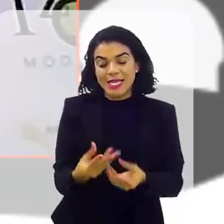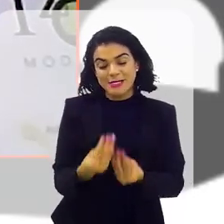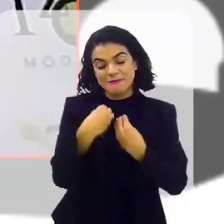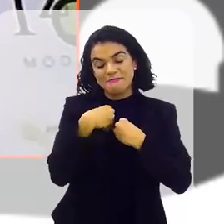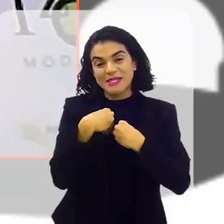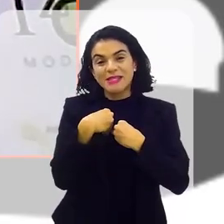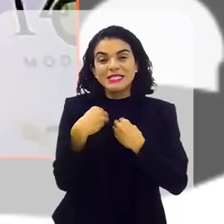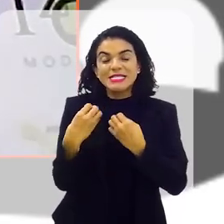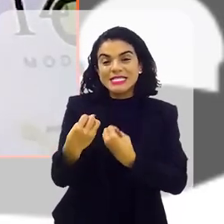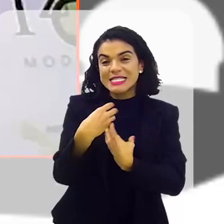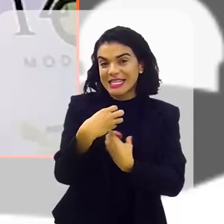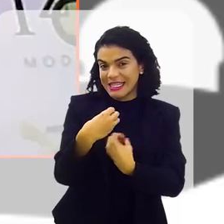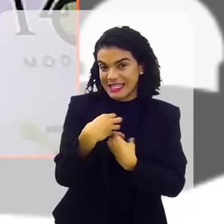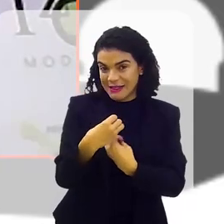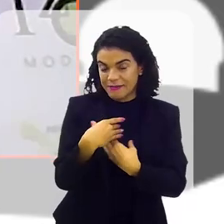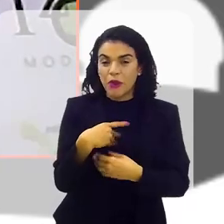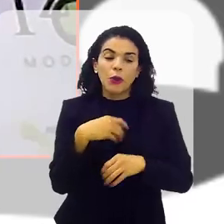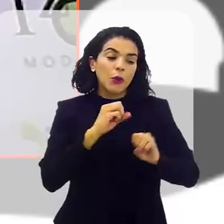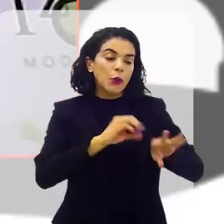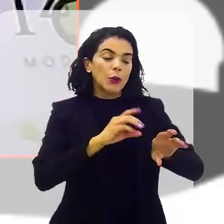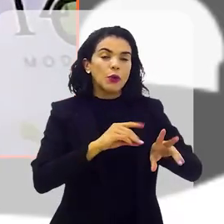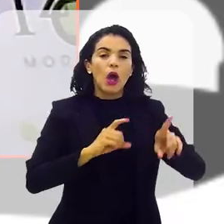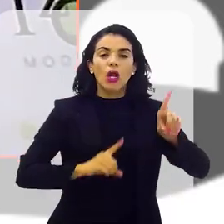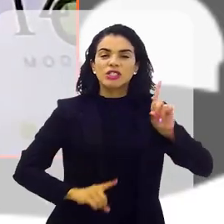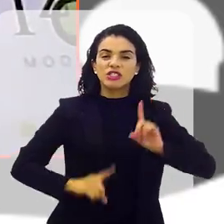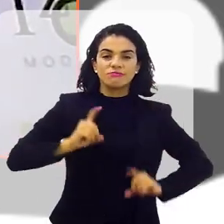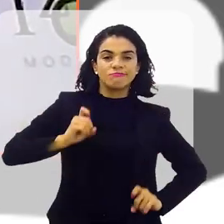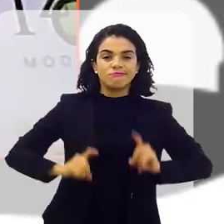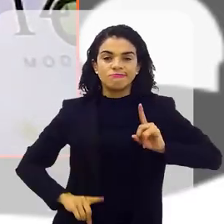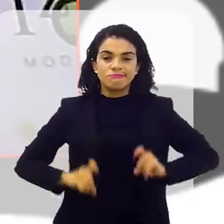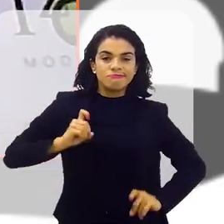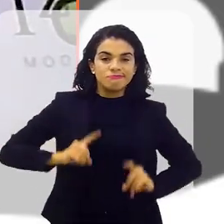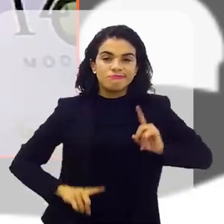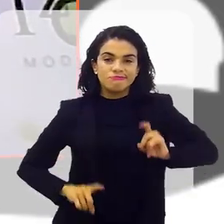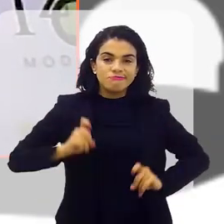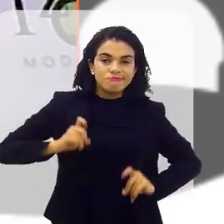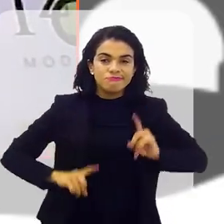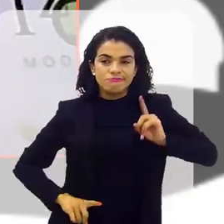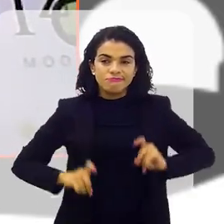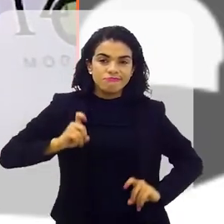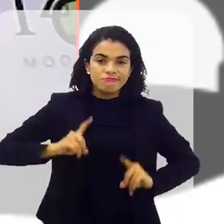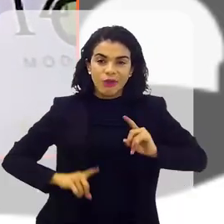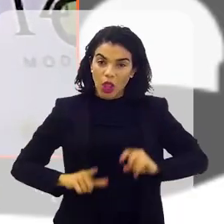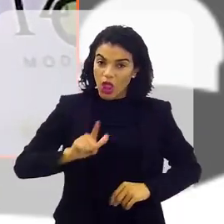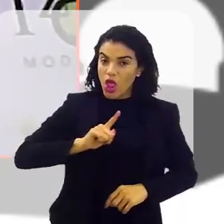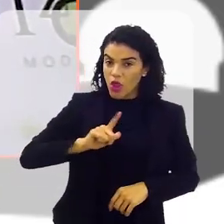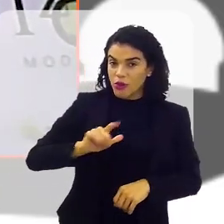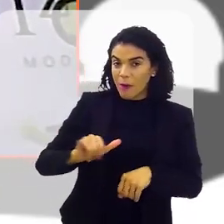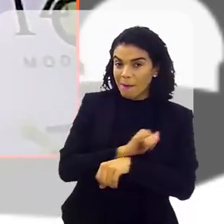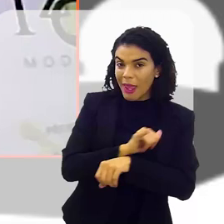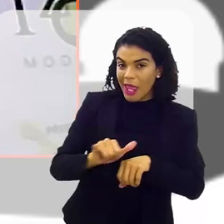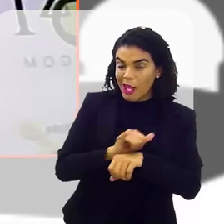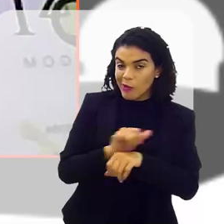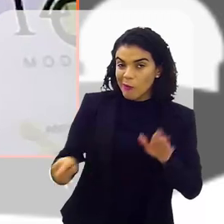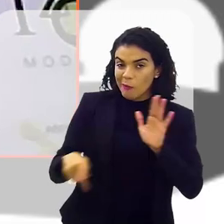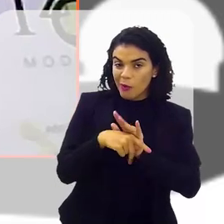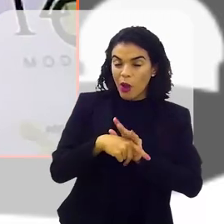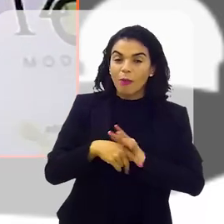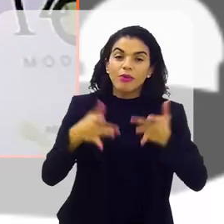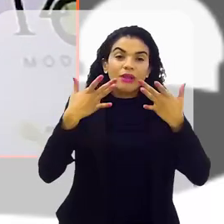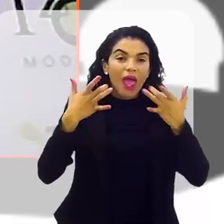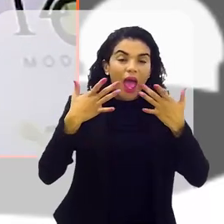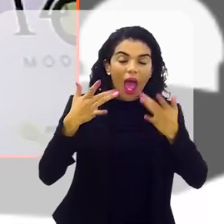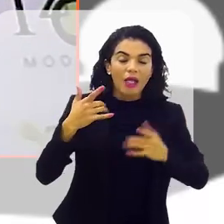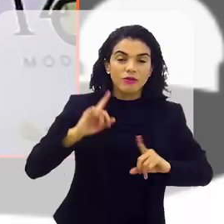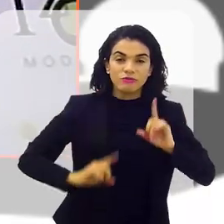eles me dão os caminhos então assim quando eu dou aula de expressão corporal aí eu vou dar eu tenho um método de expressão corporal para